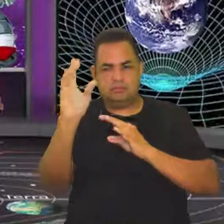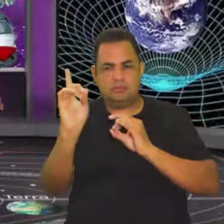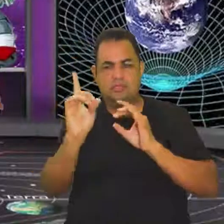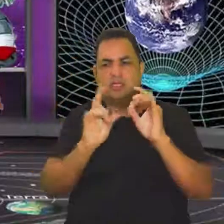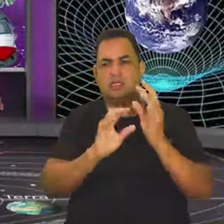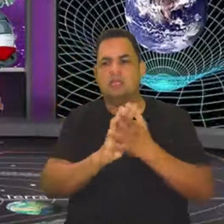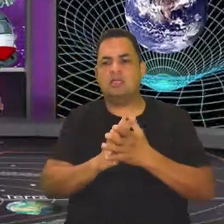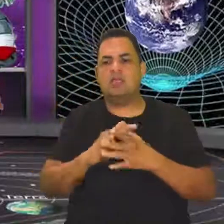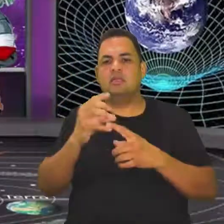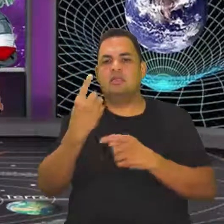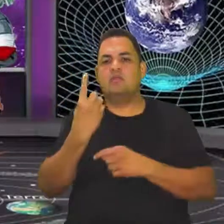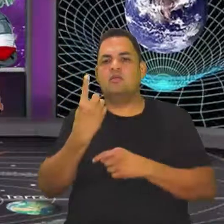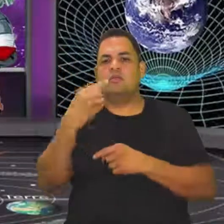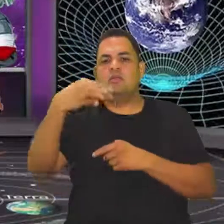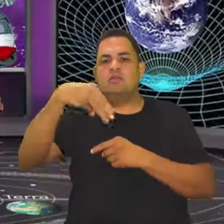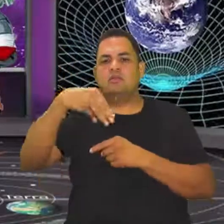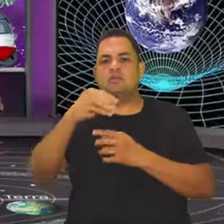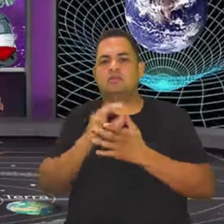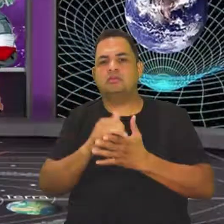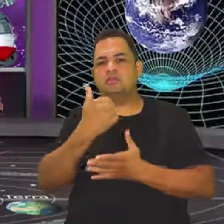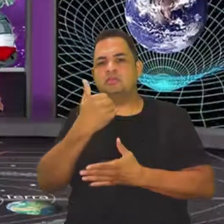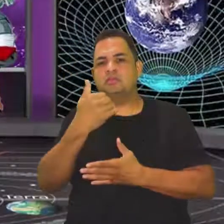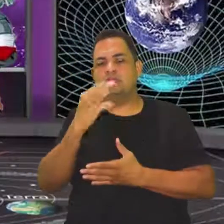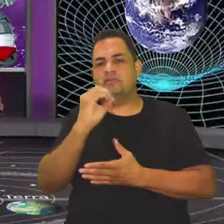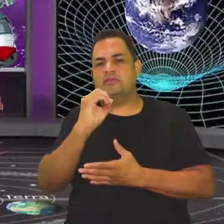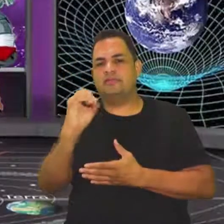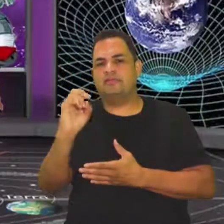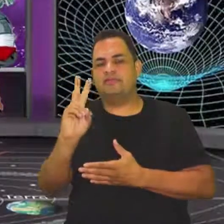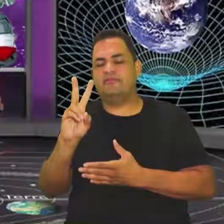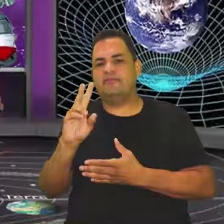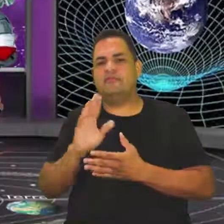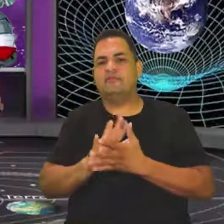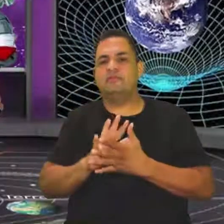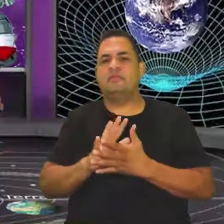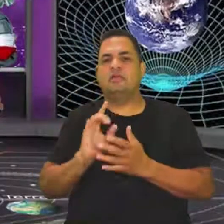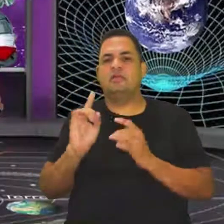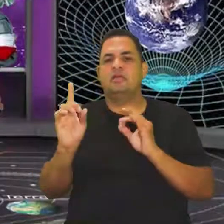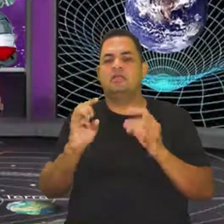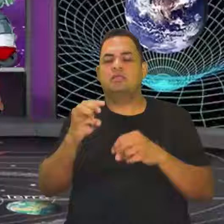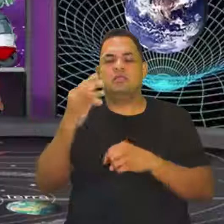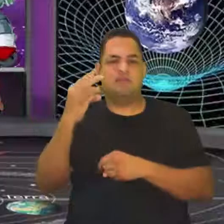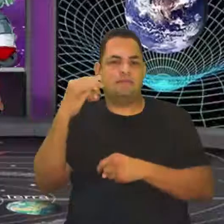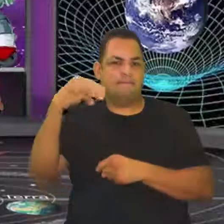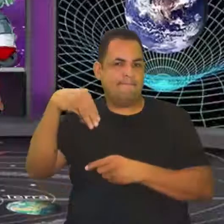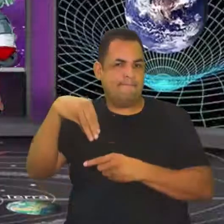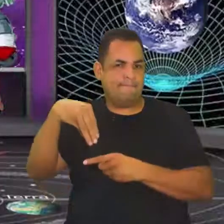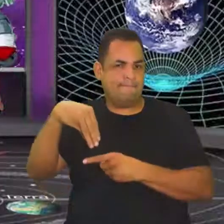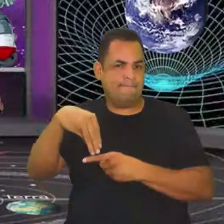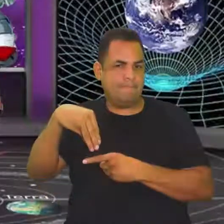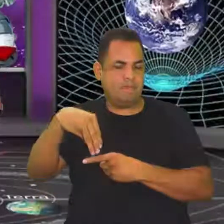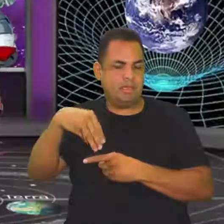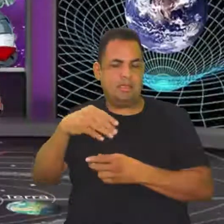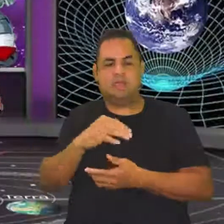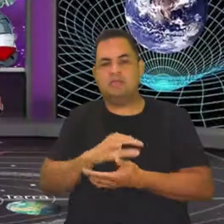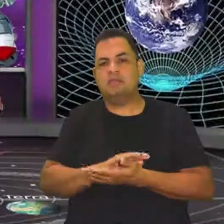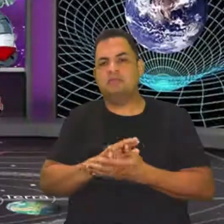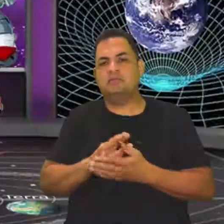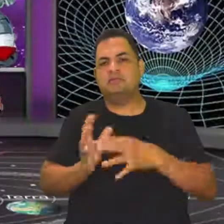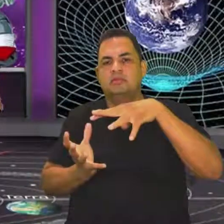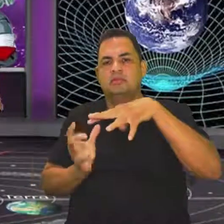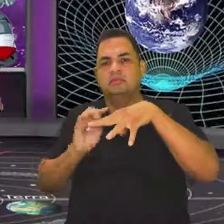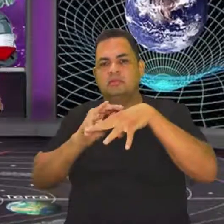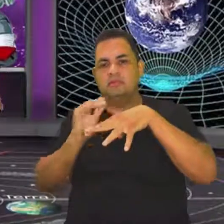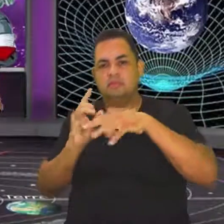metro 100 volts por metro. Esse vai ser o campo próximo à superfície e de metro